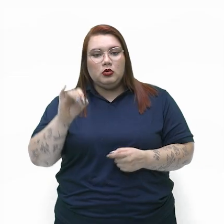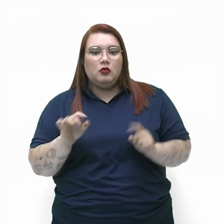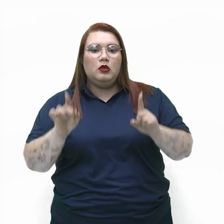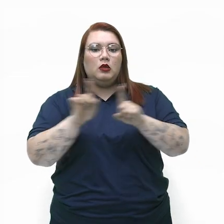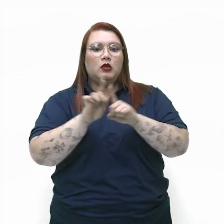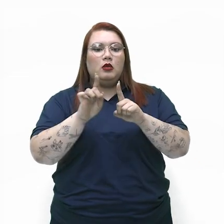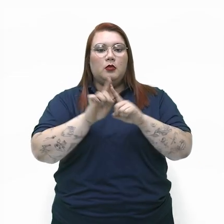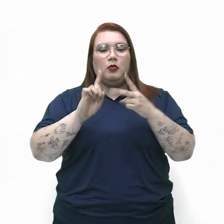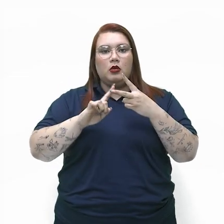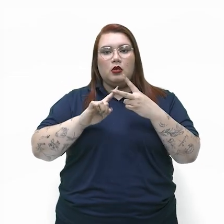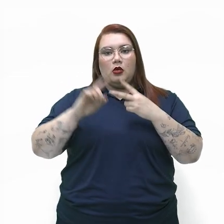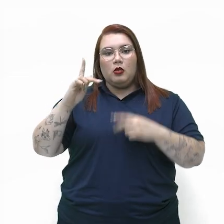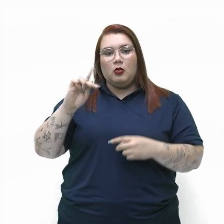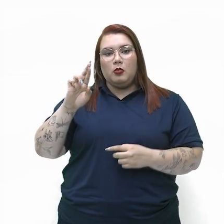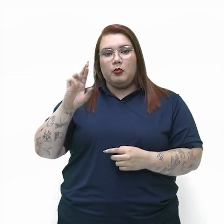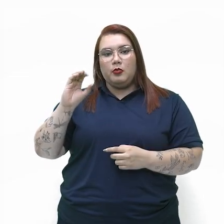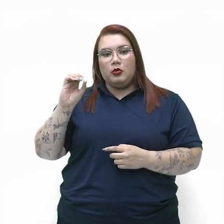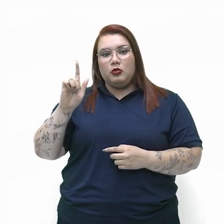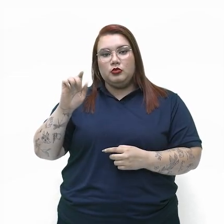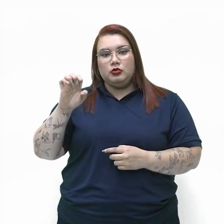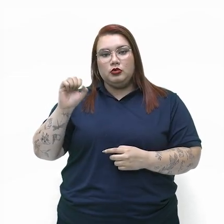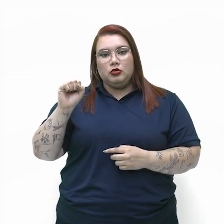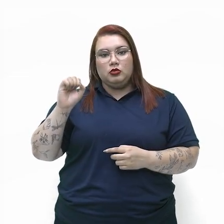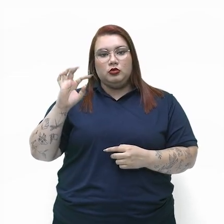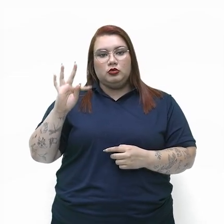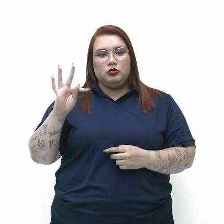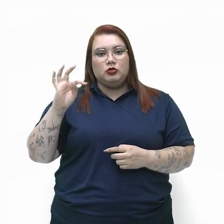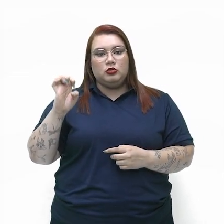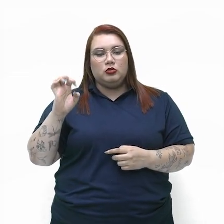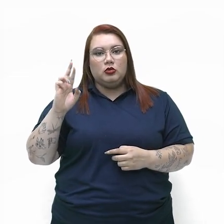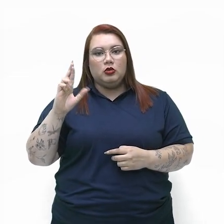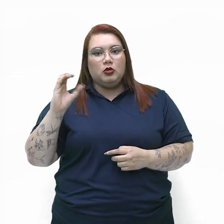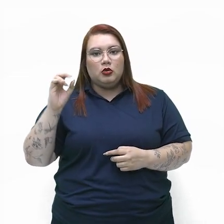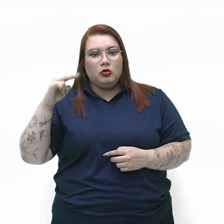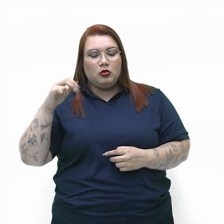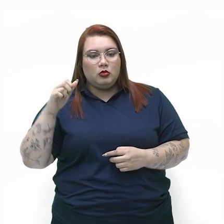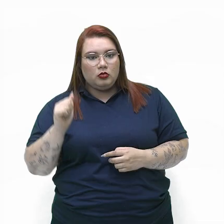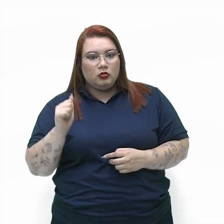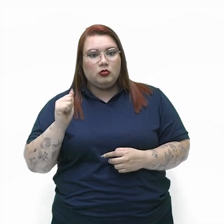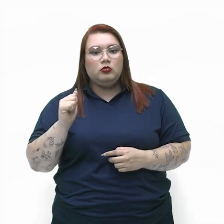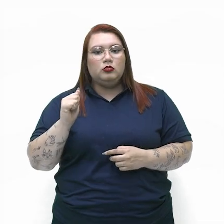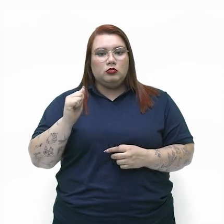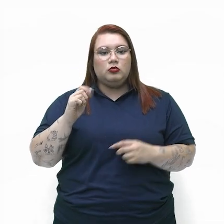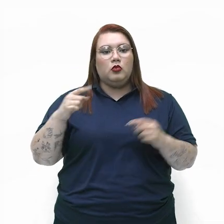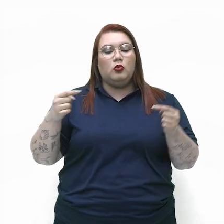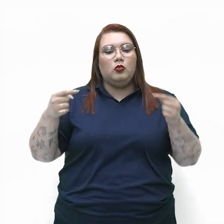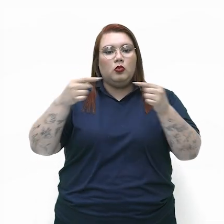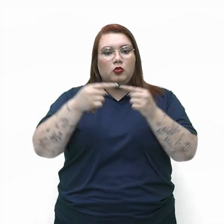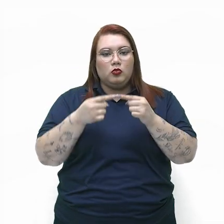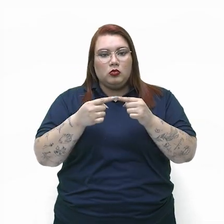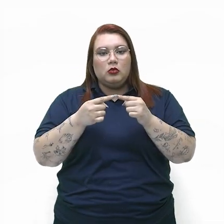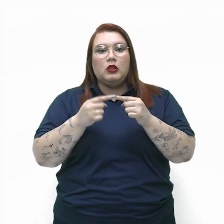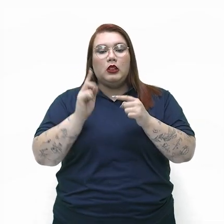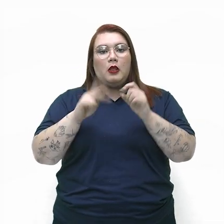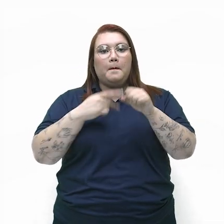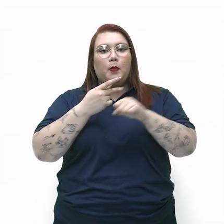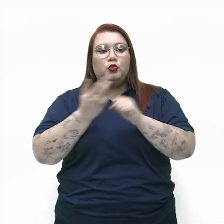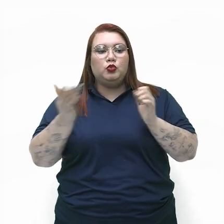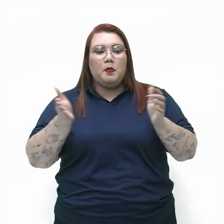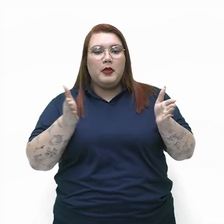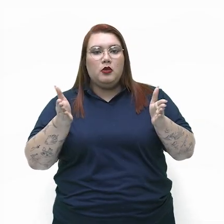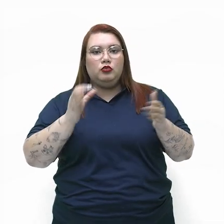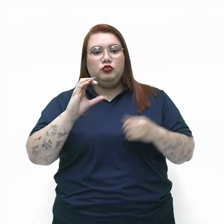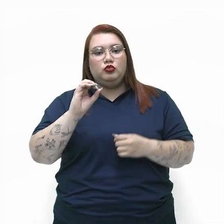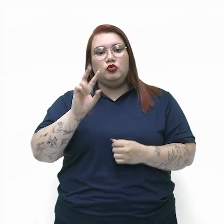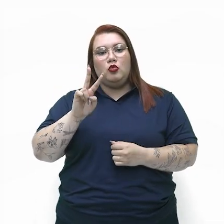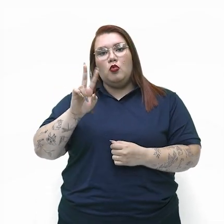progesterona, que também é produzida aí nos ovários, principalmente numa parte específica chamada de corpo lúteo, após